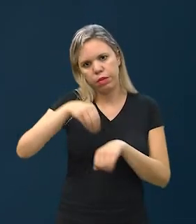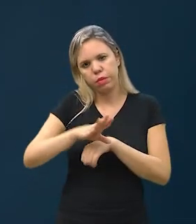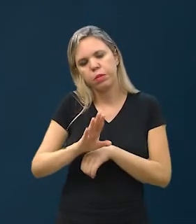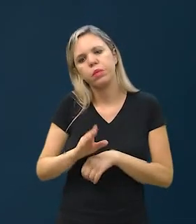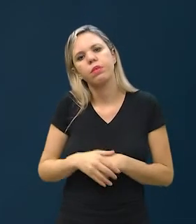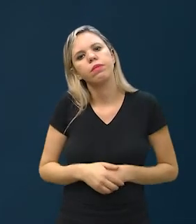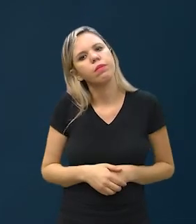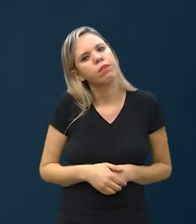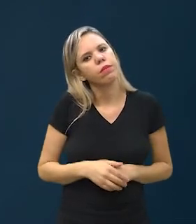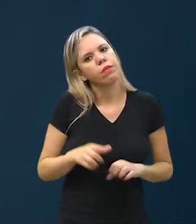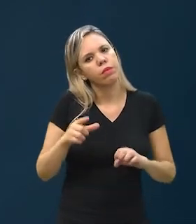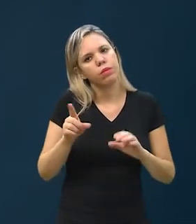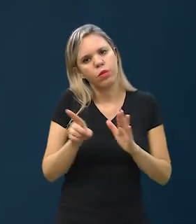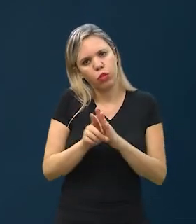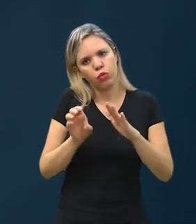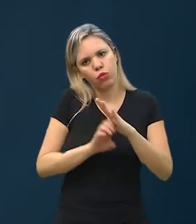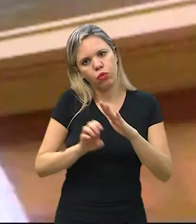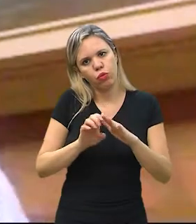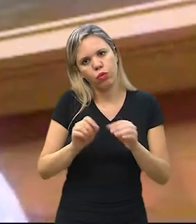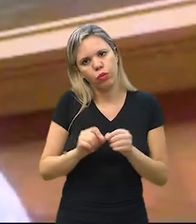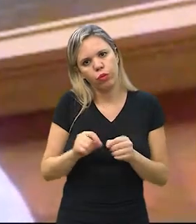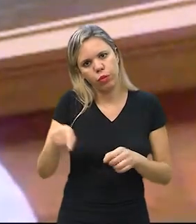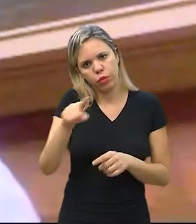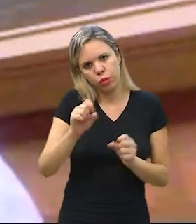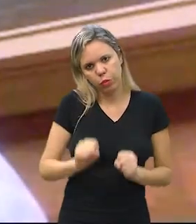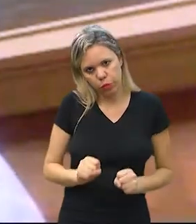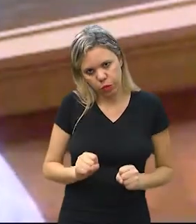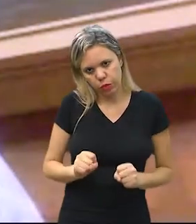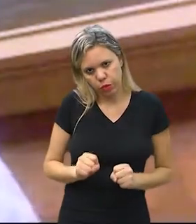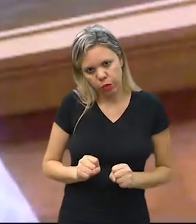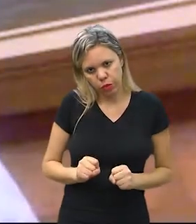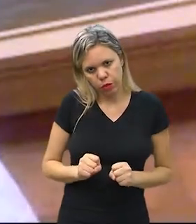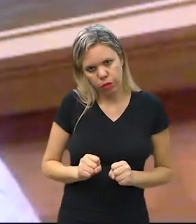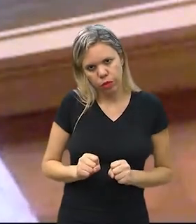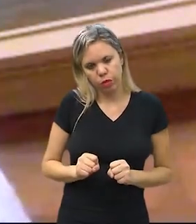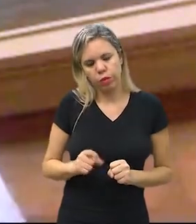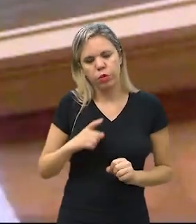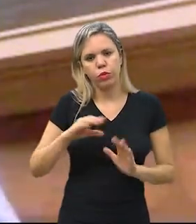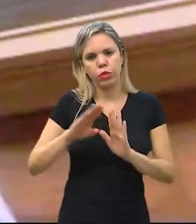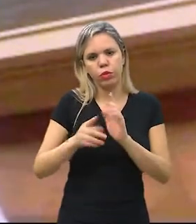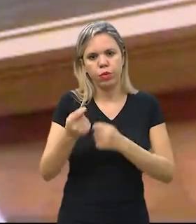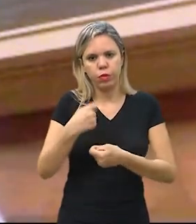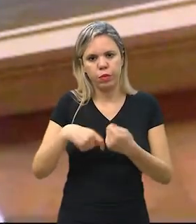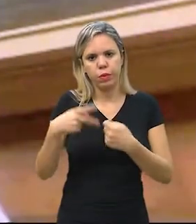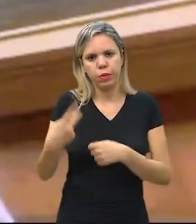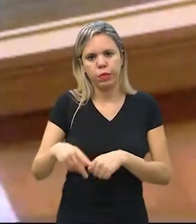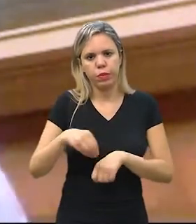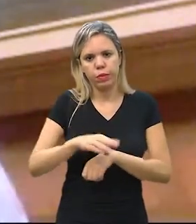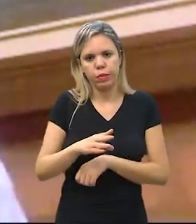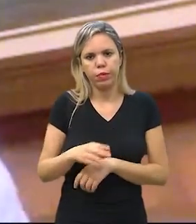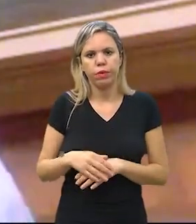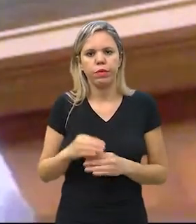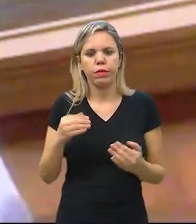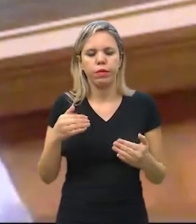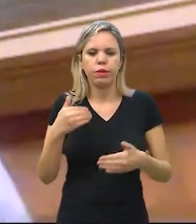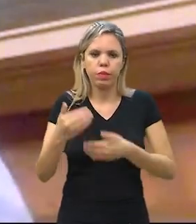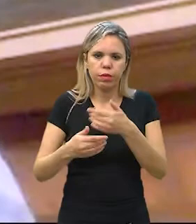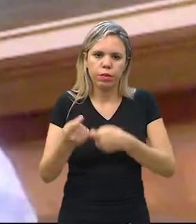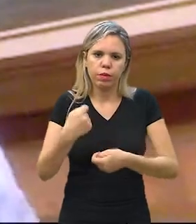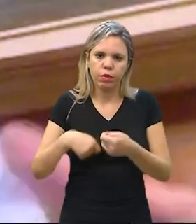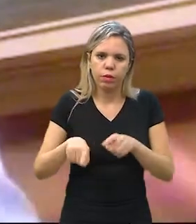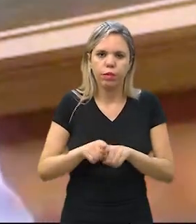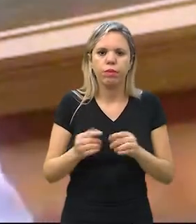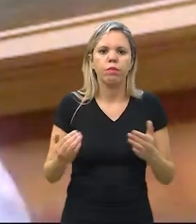conhecimento com esses empresários para que eles possam escalar o seu negócio. Ou seja, à medida que